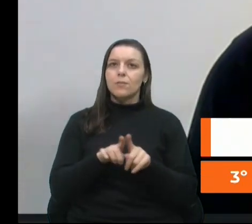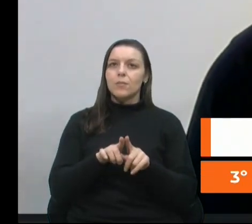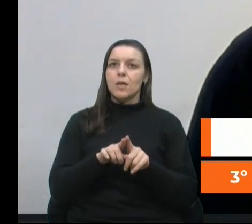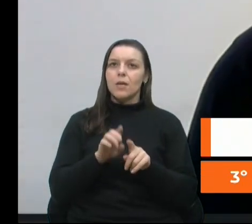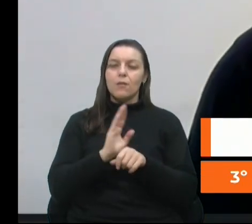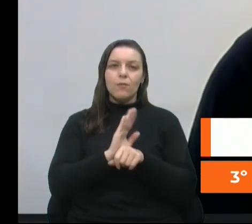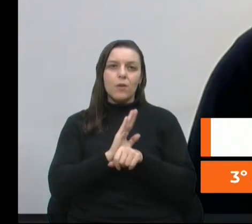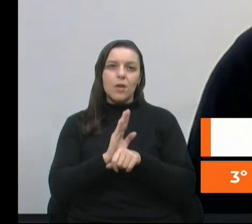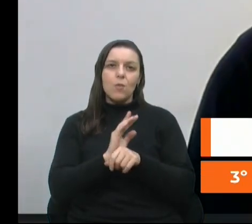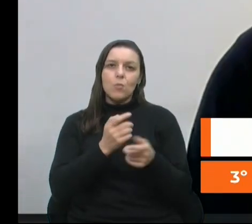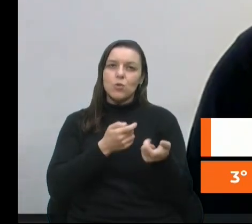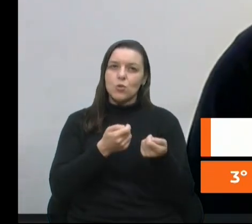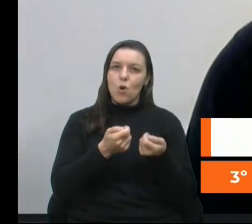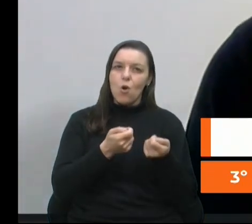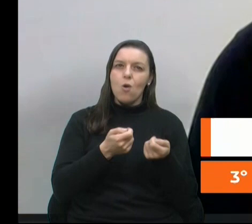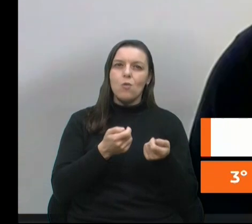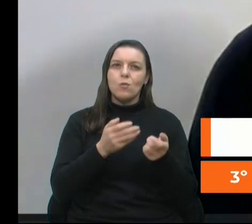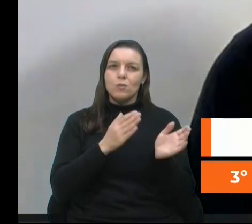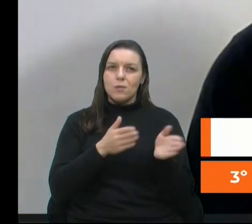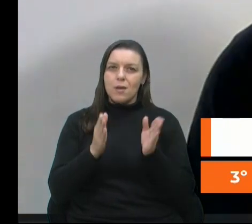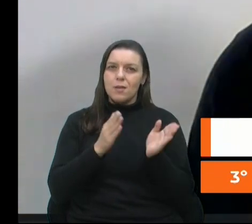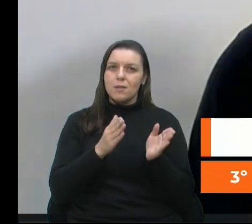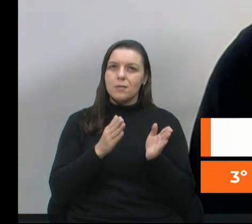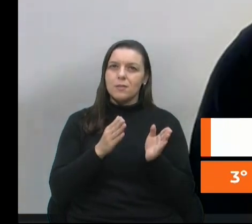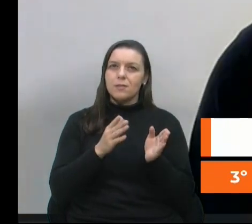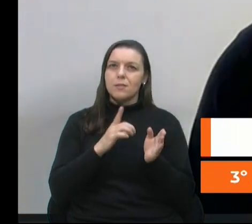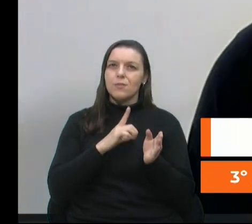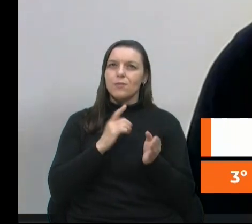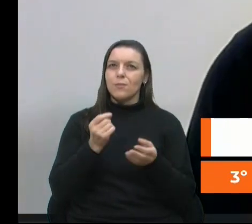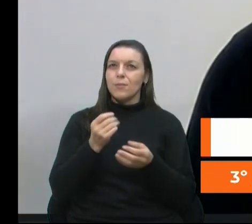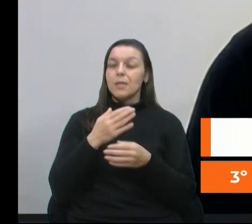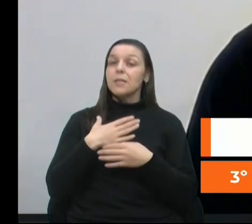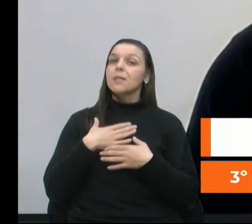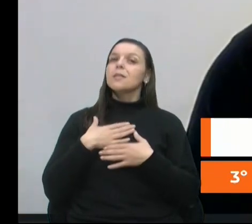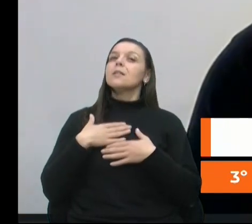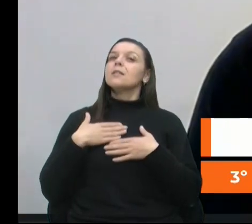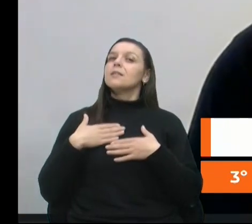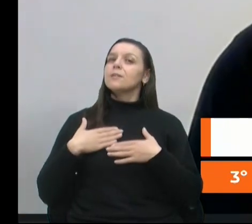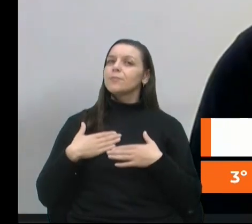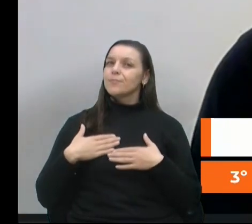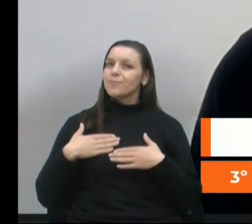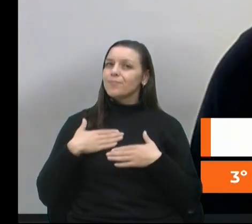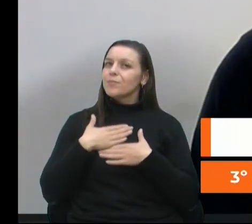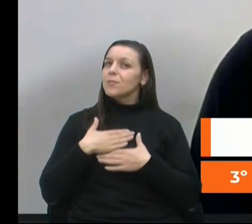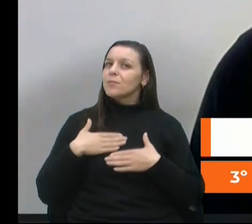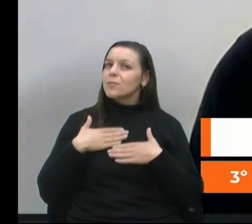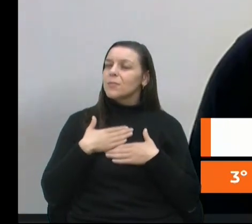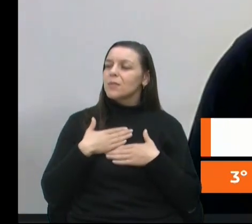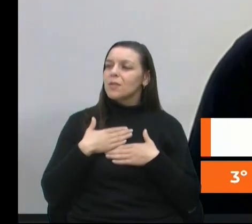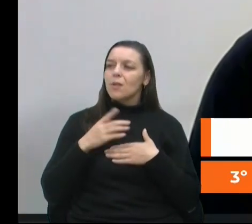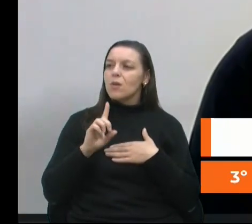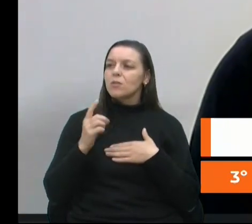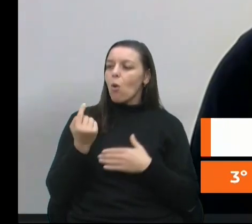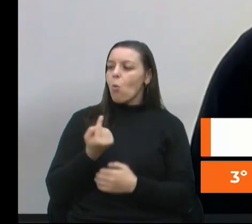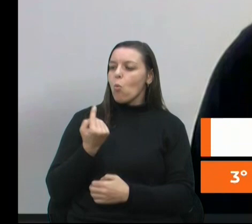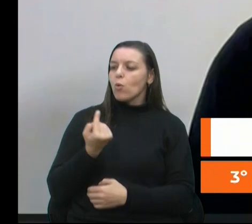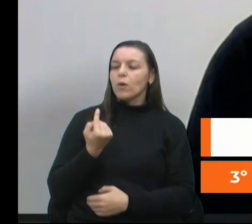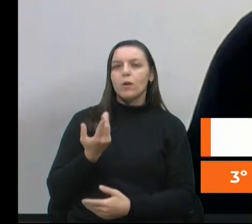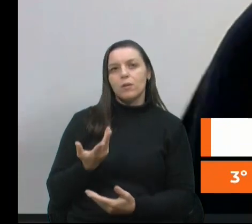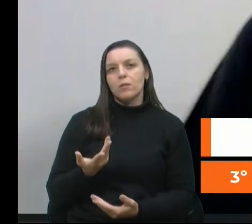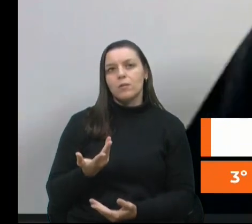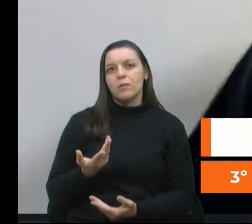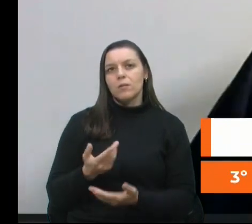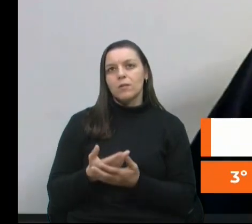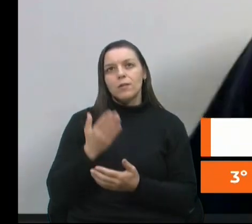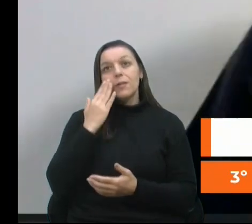séries, filmes, jogos, eles vão se sentindo mais à vontade, que eles veem que não são os únicos.